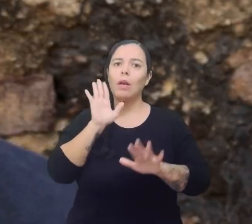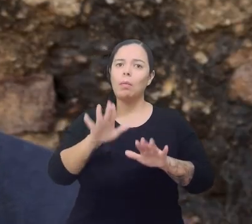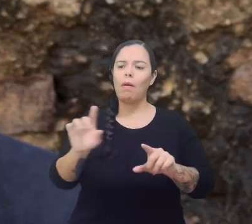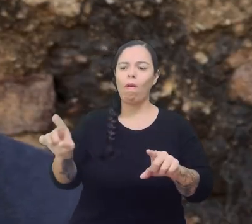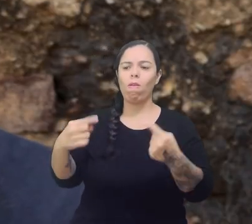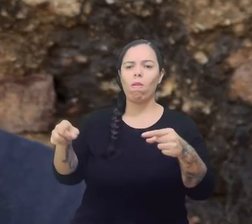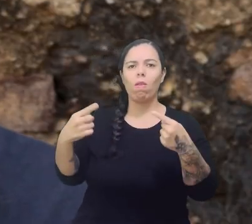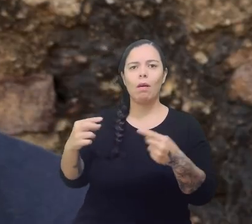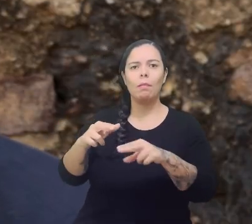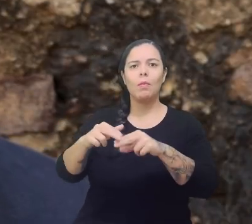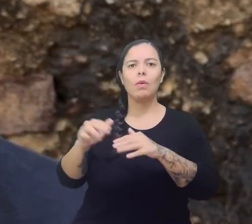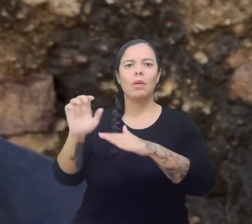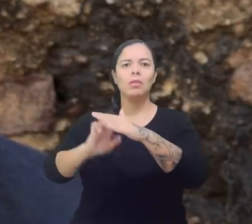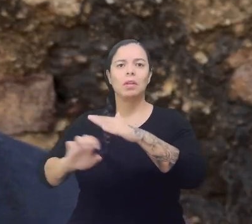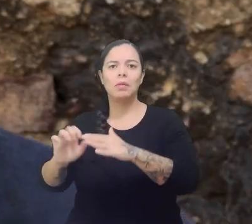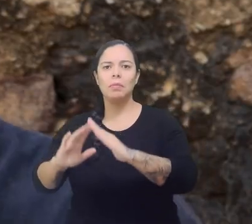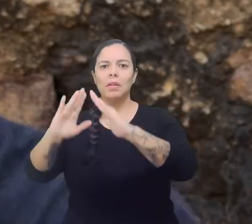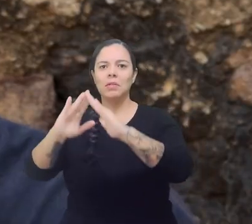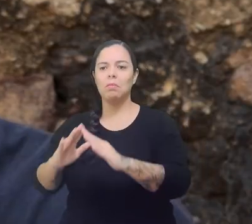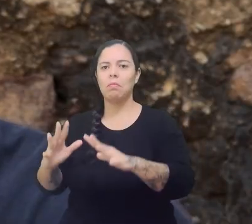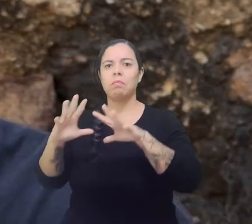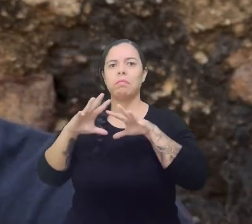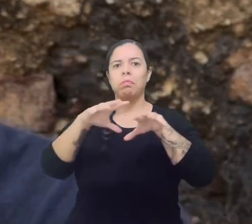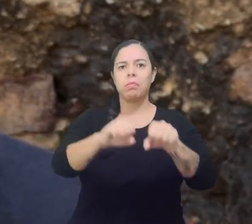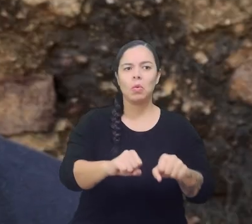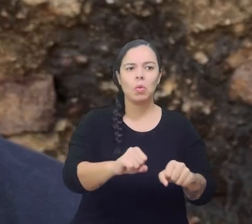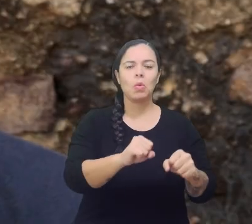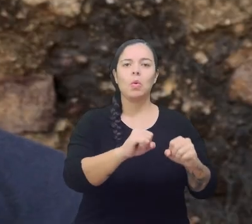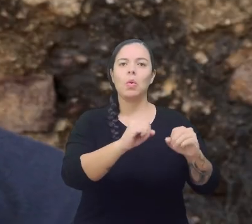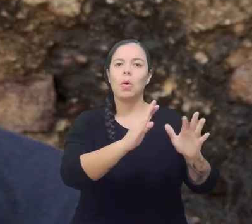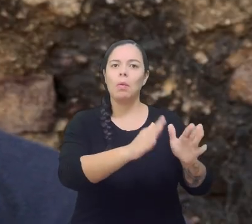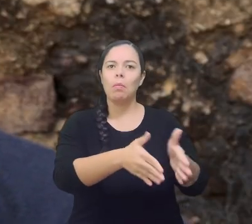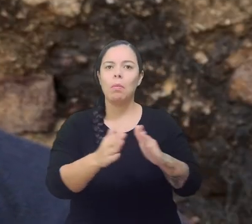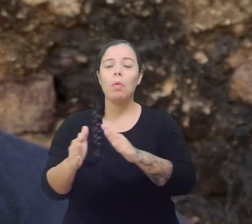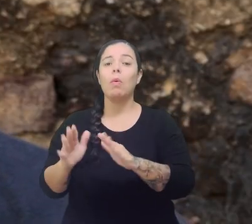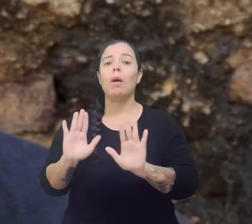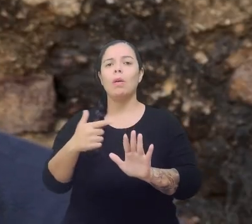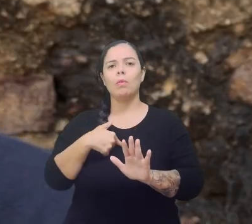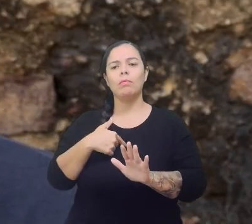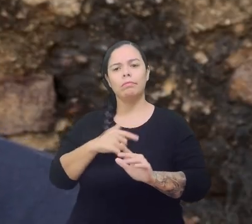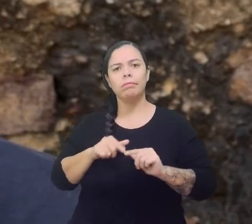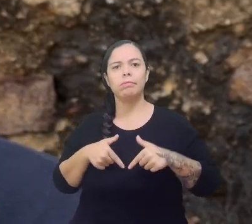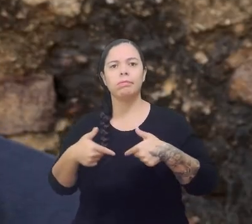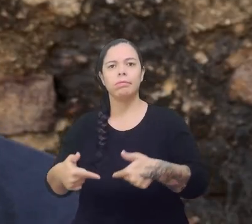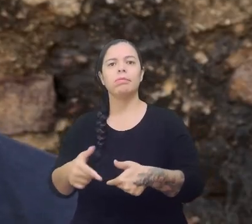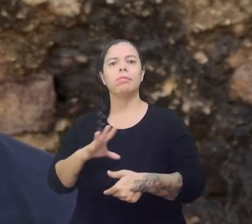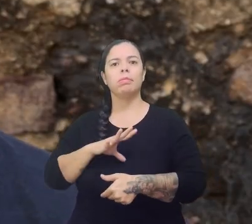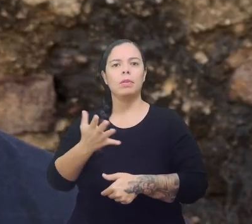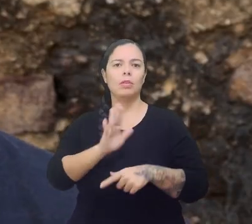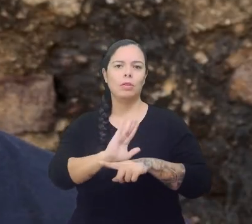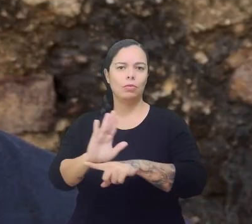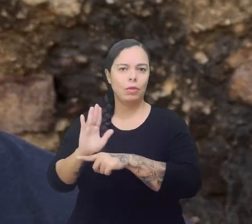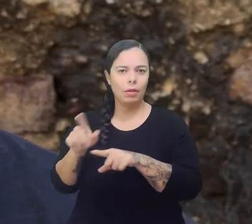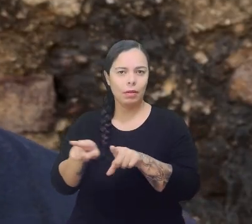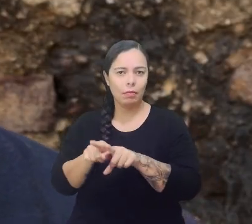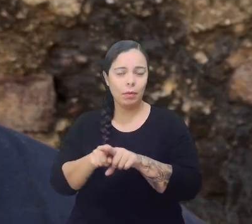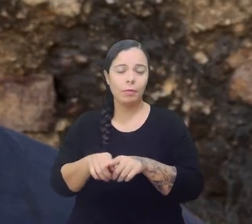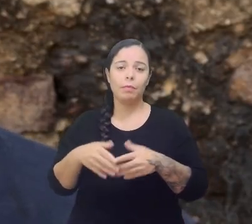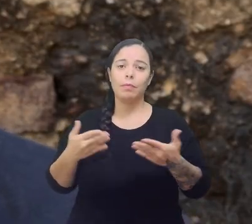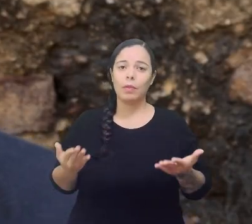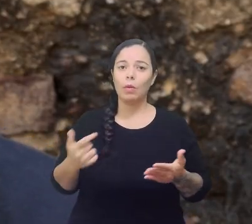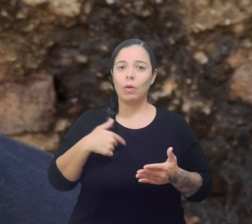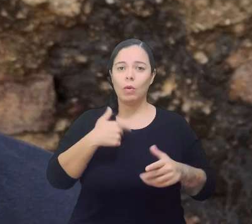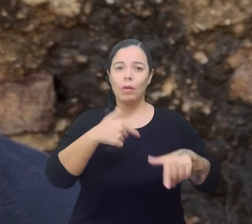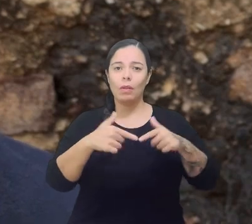aí eu me engajei para tentar ajudar, né? Bom, como eu trabalho com meio ambiente e mapeamento, desde